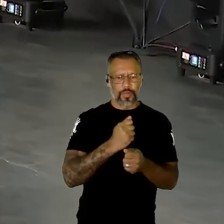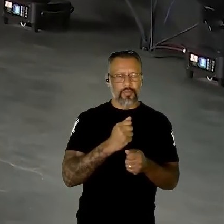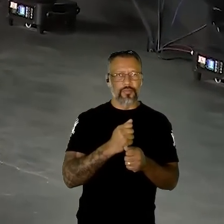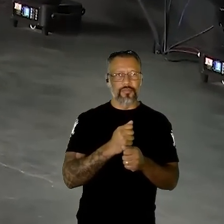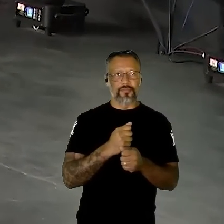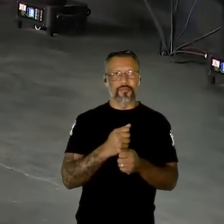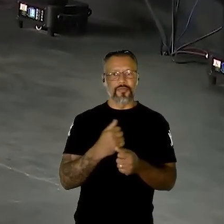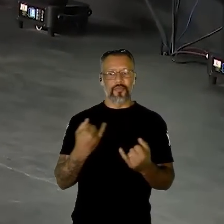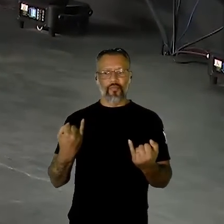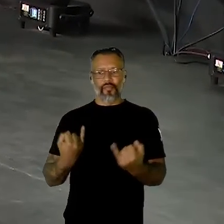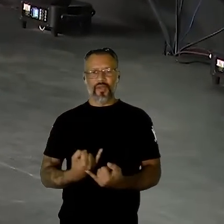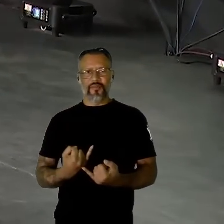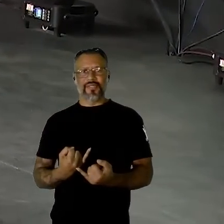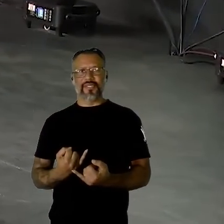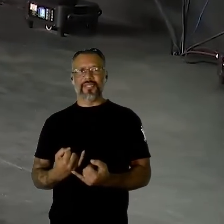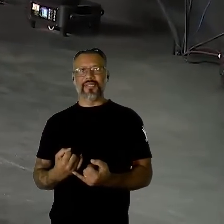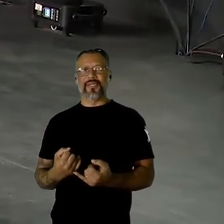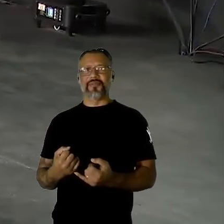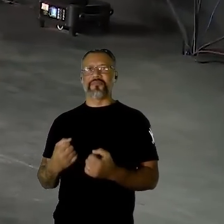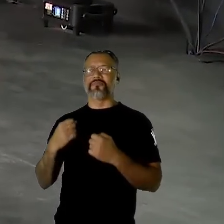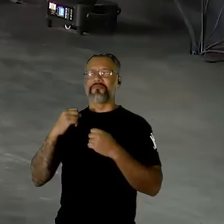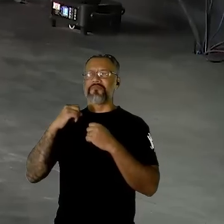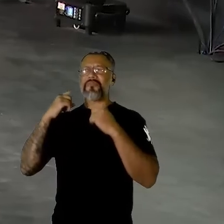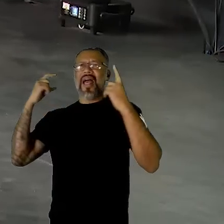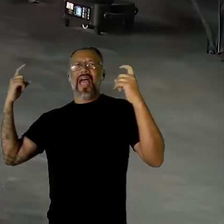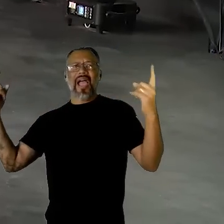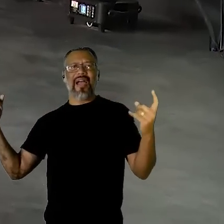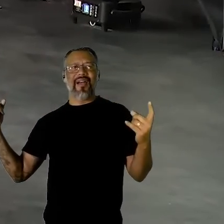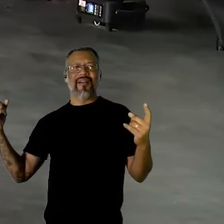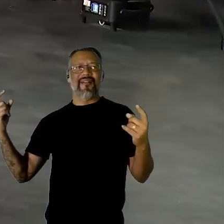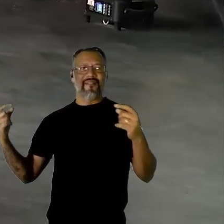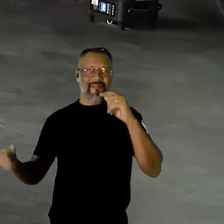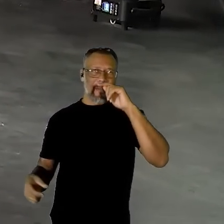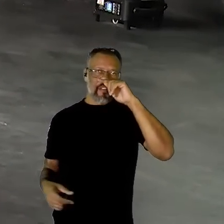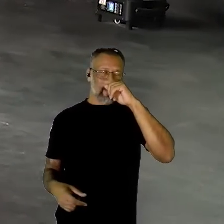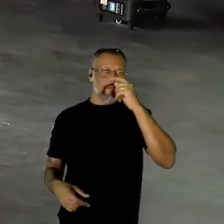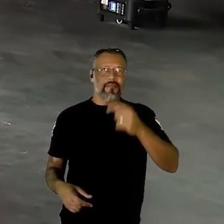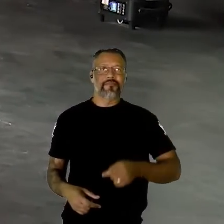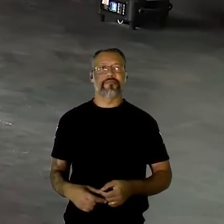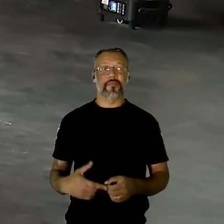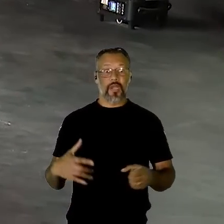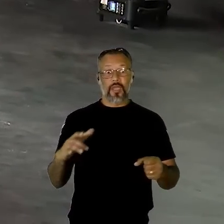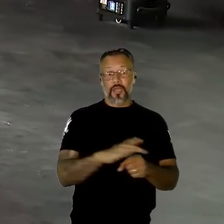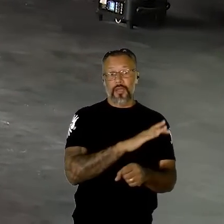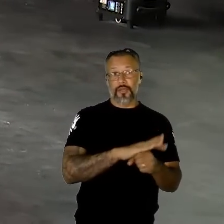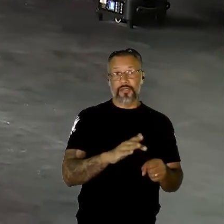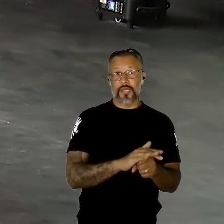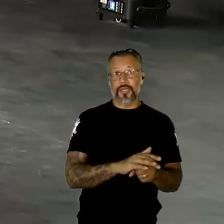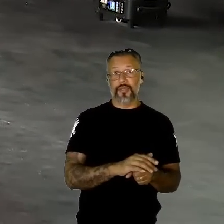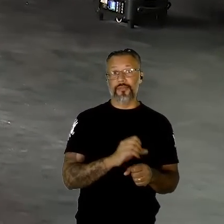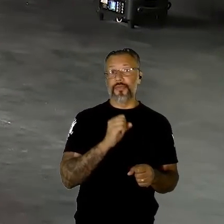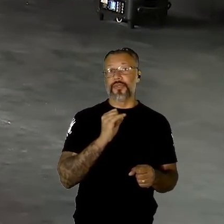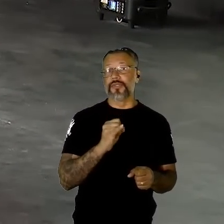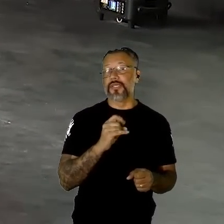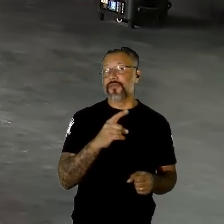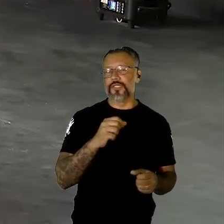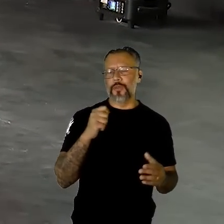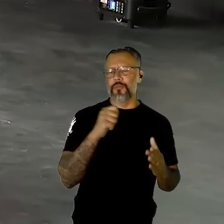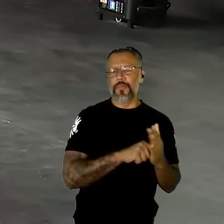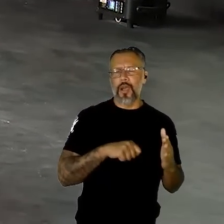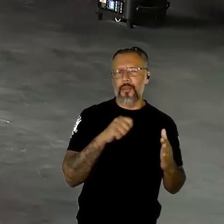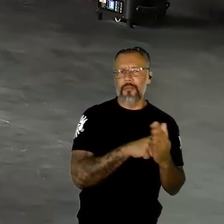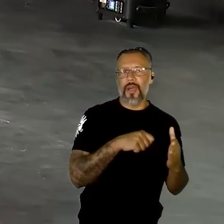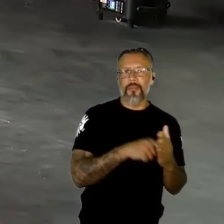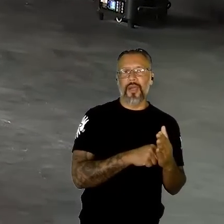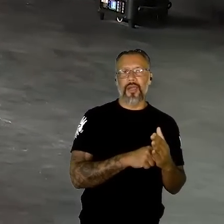reverbera a lata cheia quando ela é agredida pela vida ela se mantém